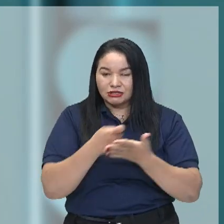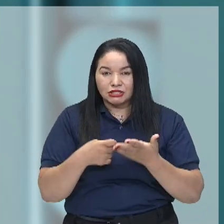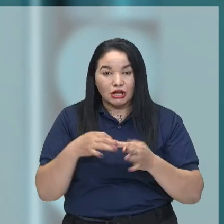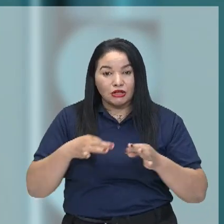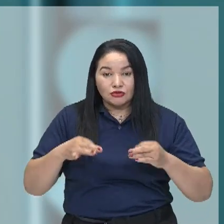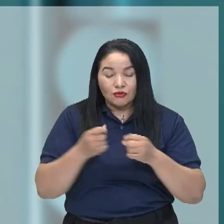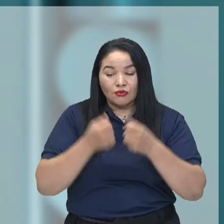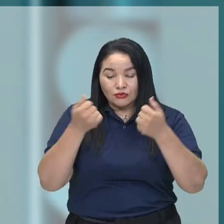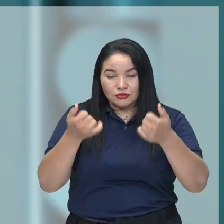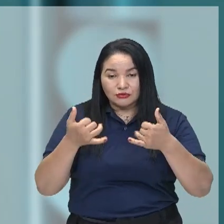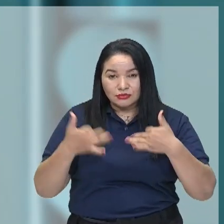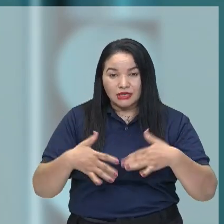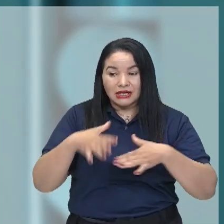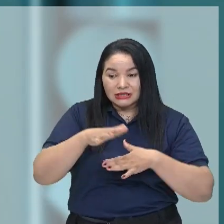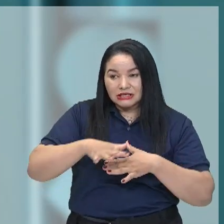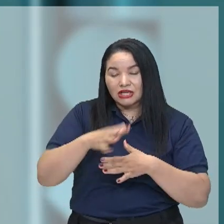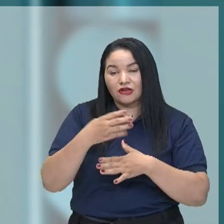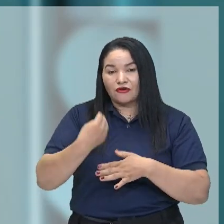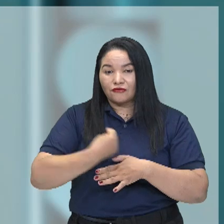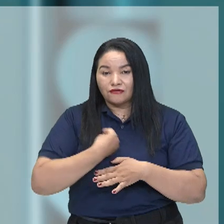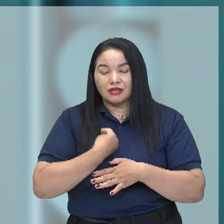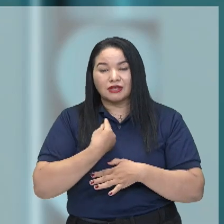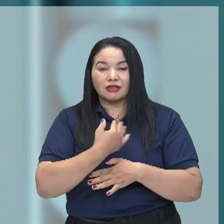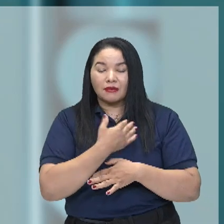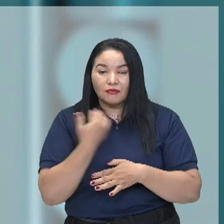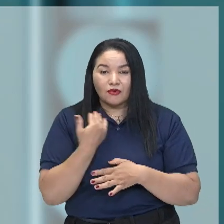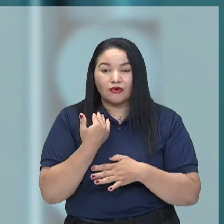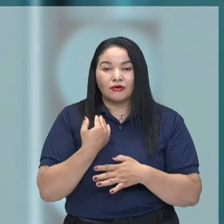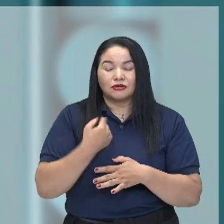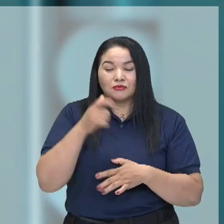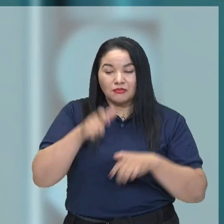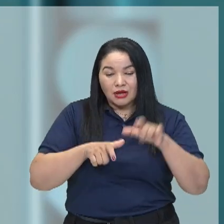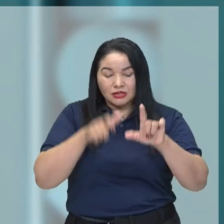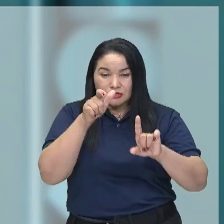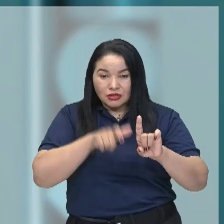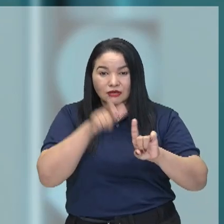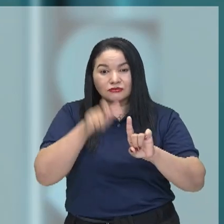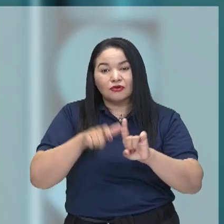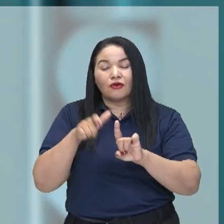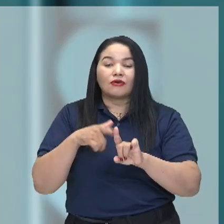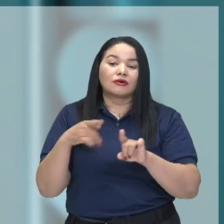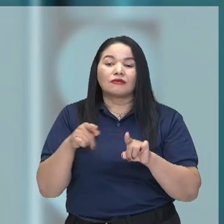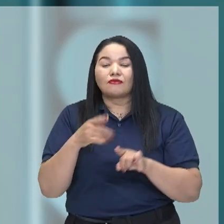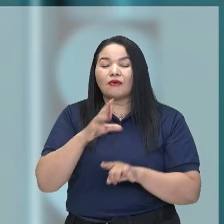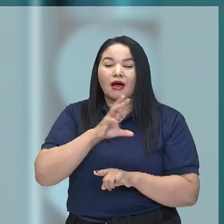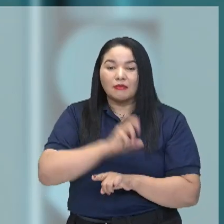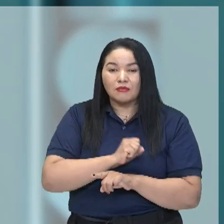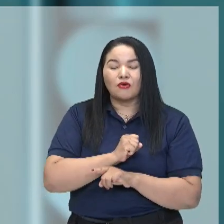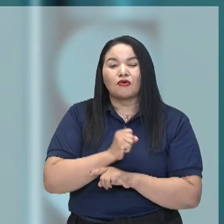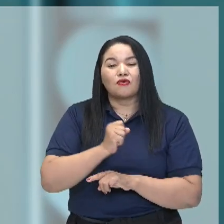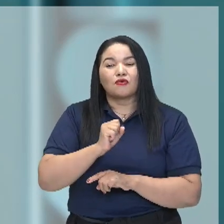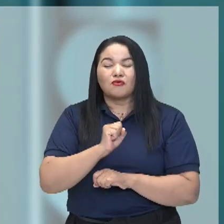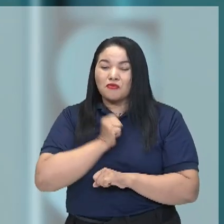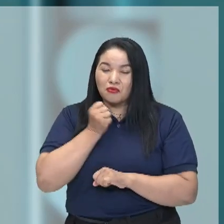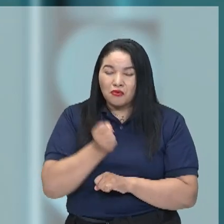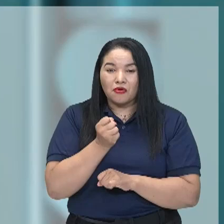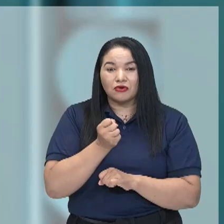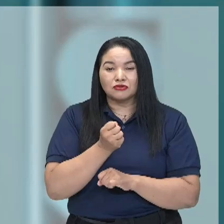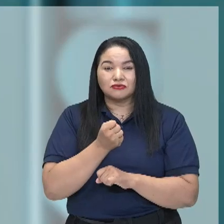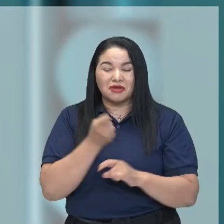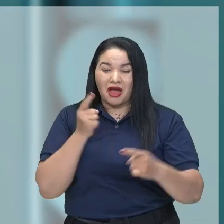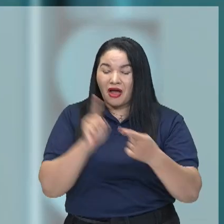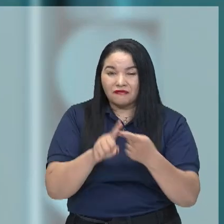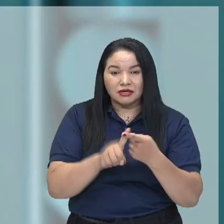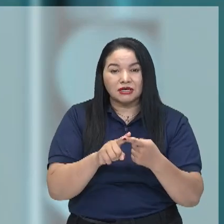nesse espaço, a vida, a morte, os meus personagens, o amor, o ódio, a vingança, isso não